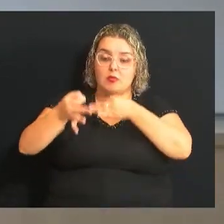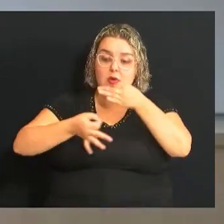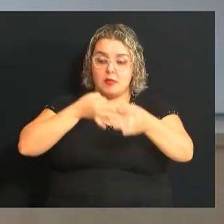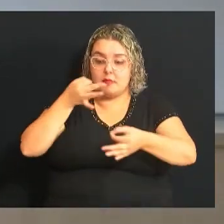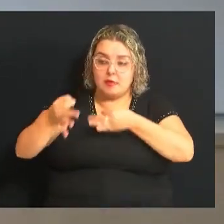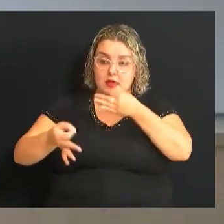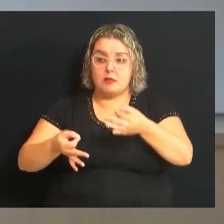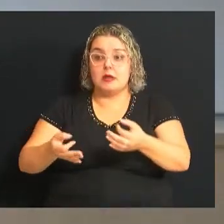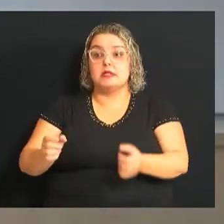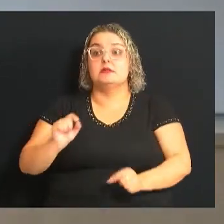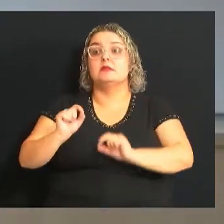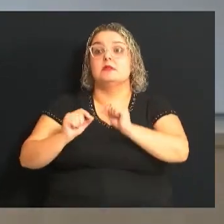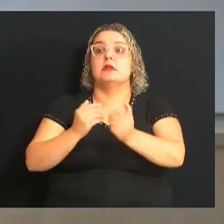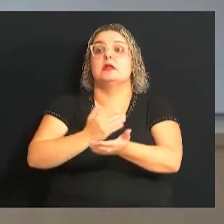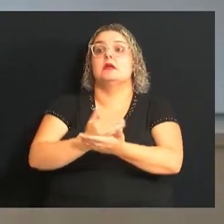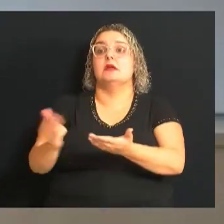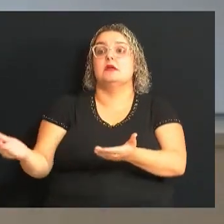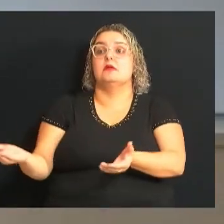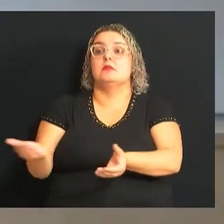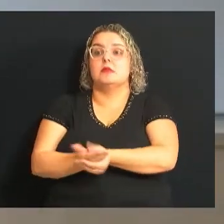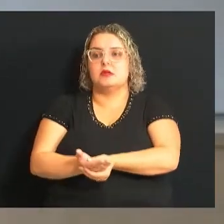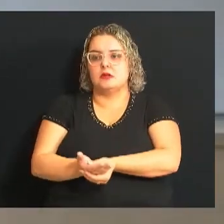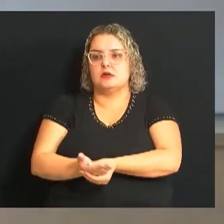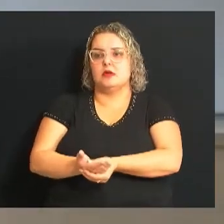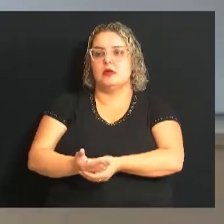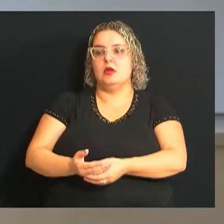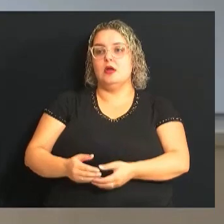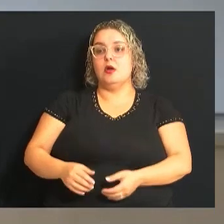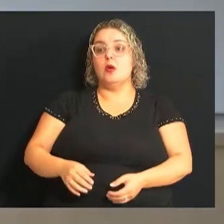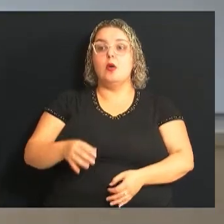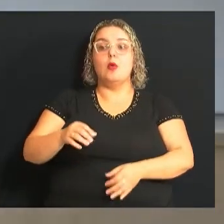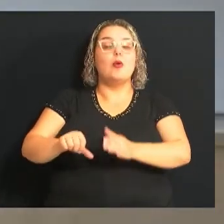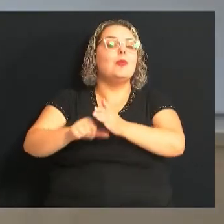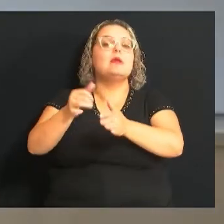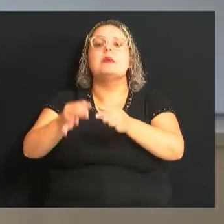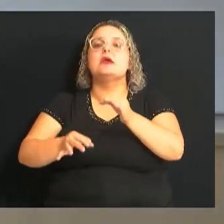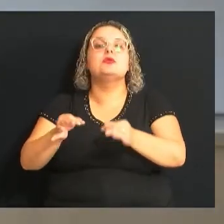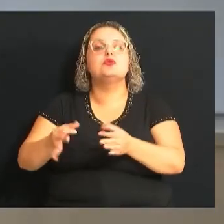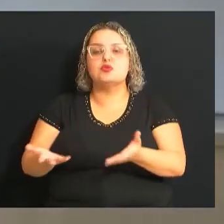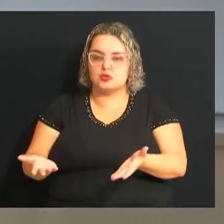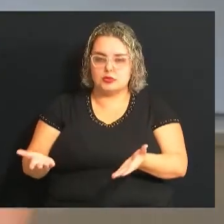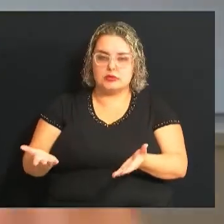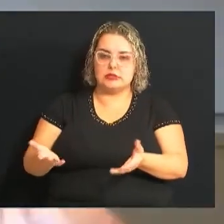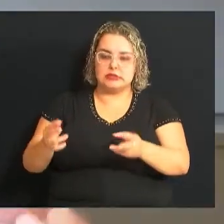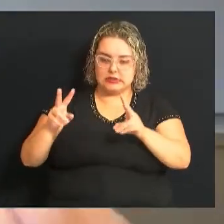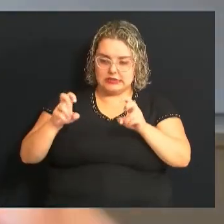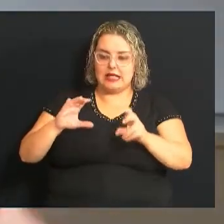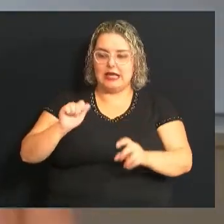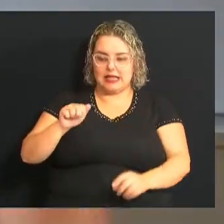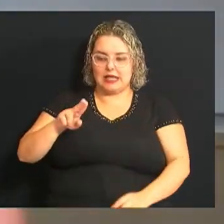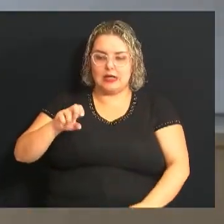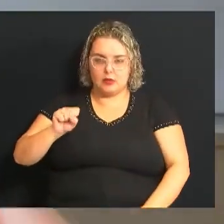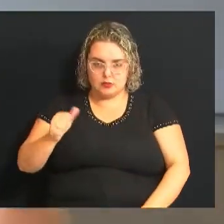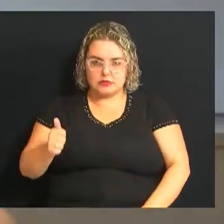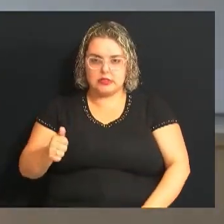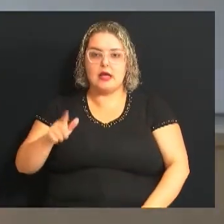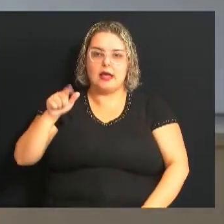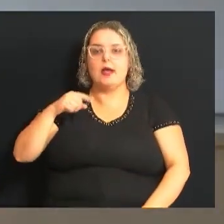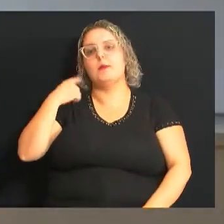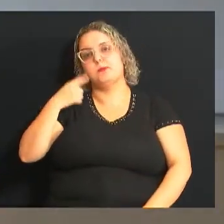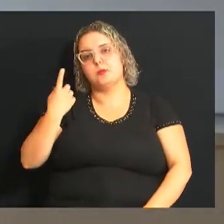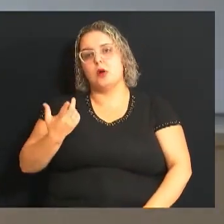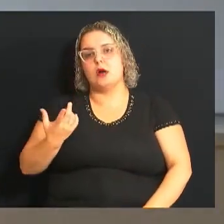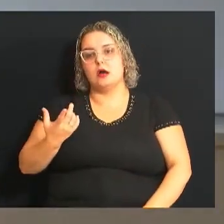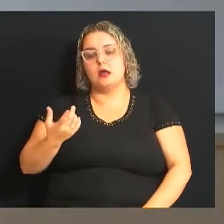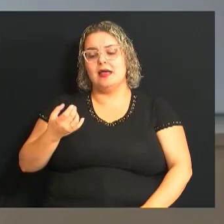que o advogado é o primeiro juiz da causa. E ele que vai fazer a primeira análise se tem cabimento ou não aquela